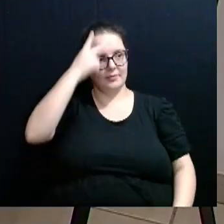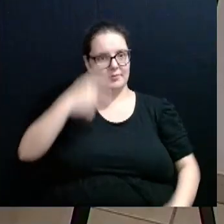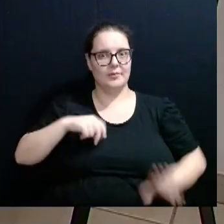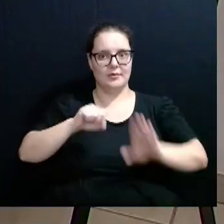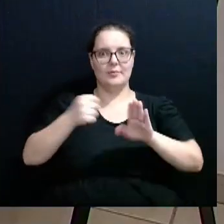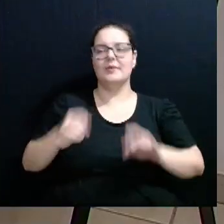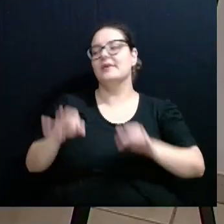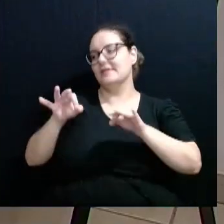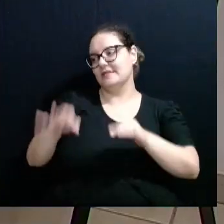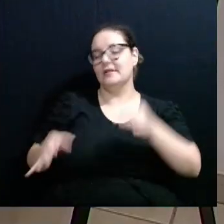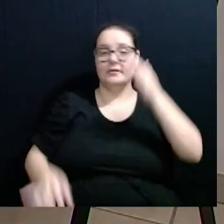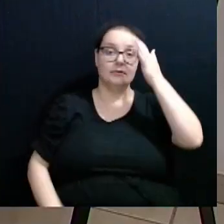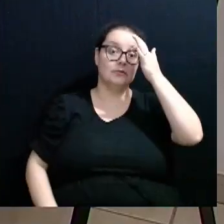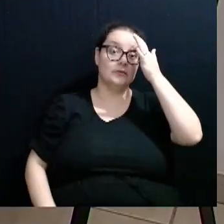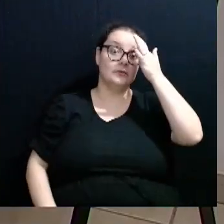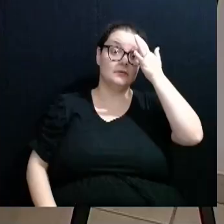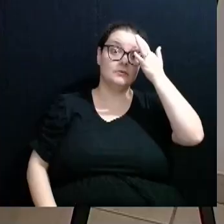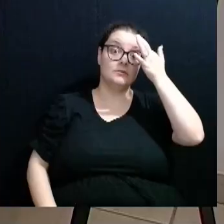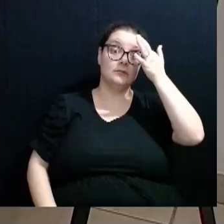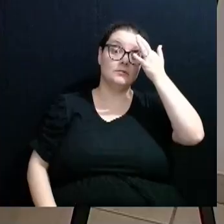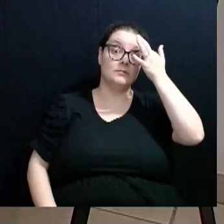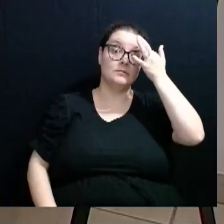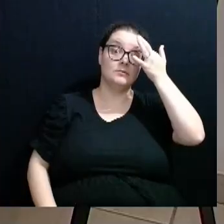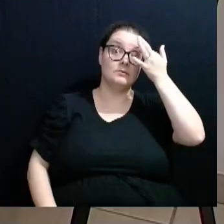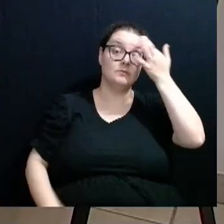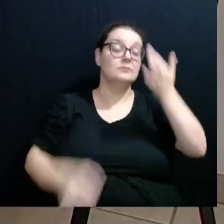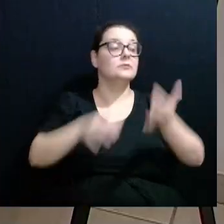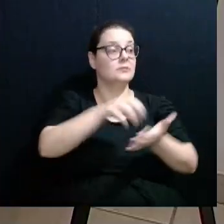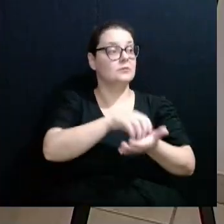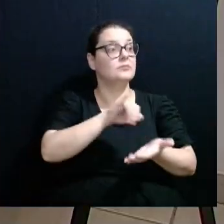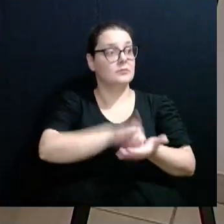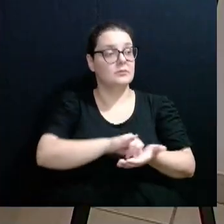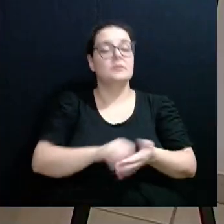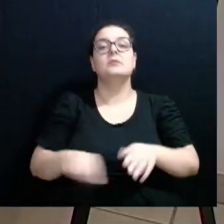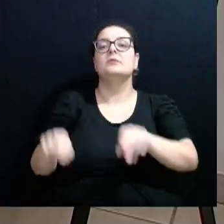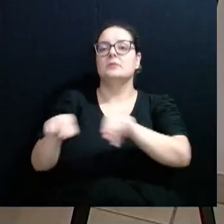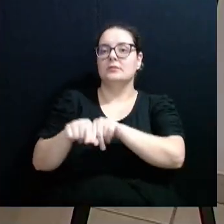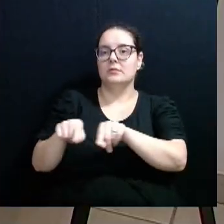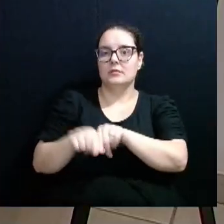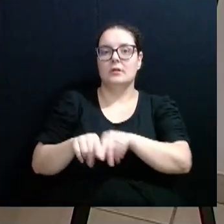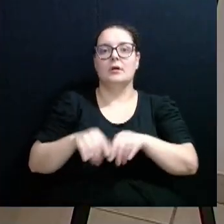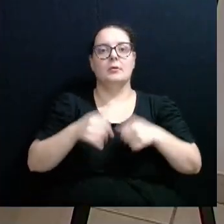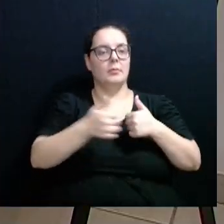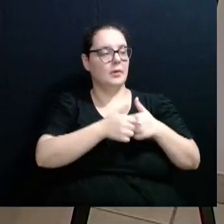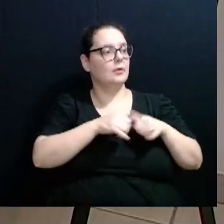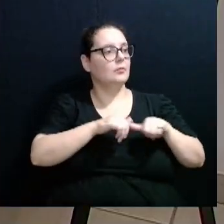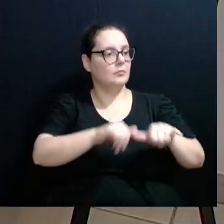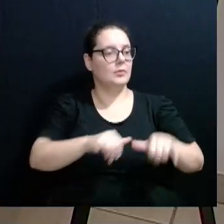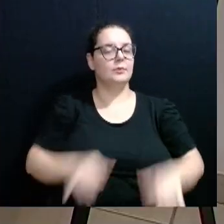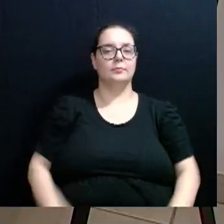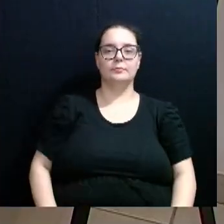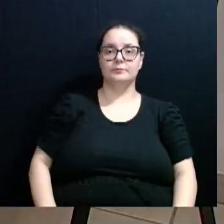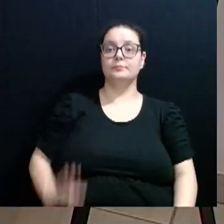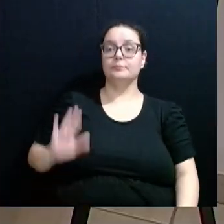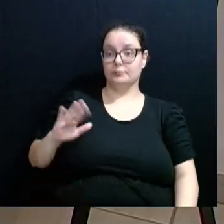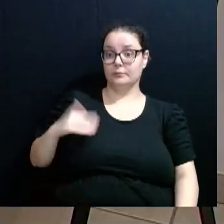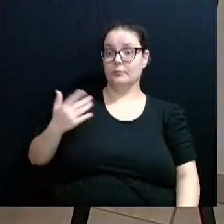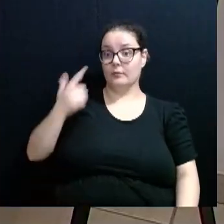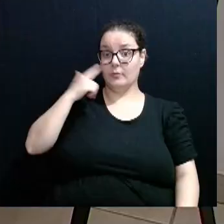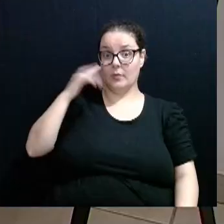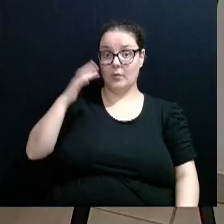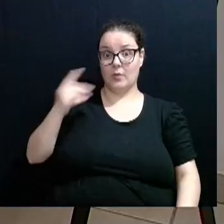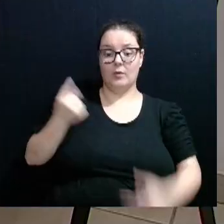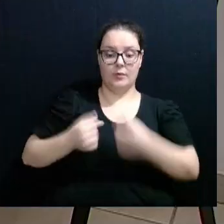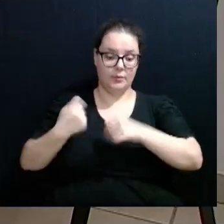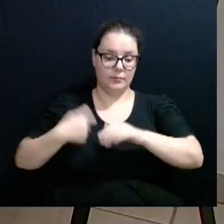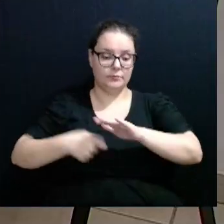e é no centro também. Também no centro, Os perto do apartamentos no Mercadão. centro. É. E quando a gente pensa no investimento